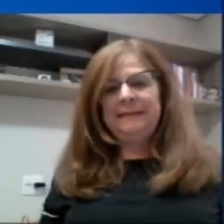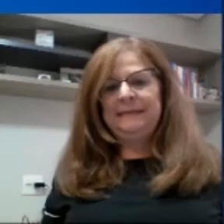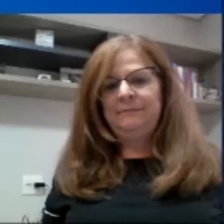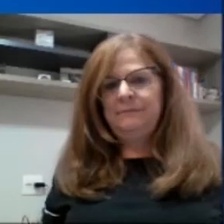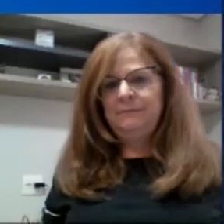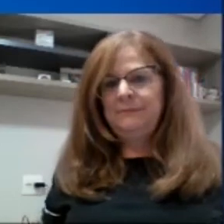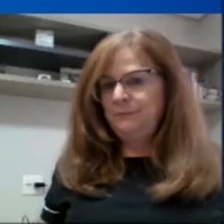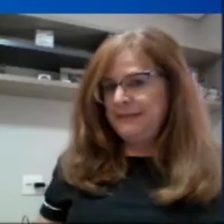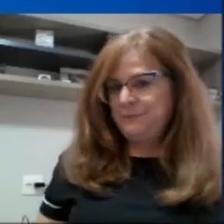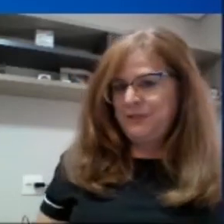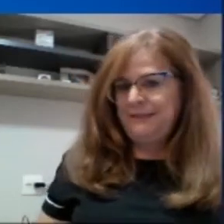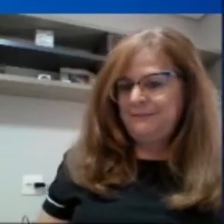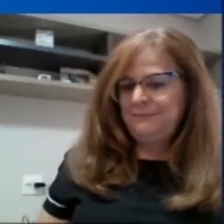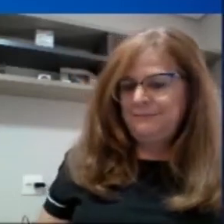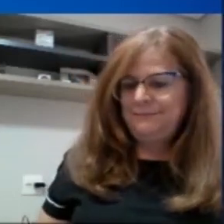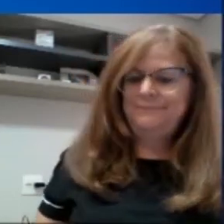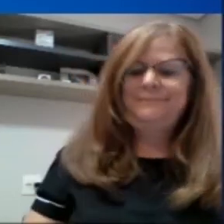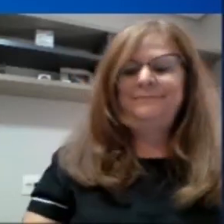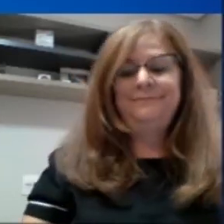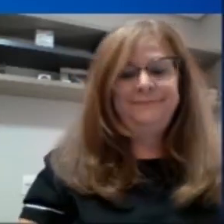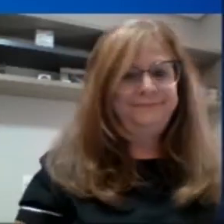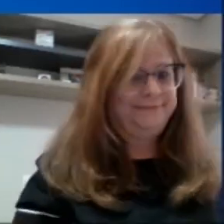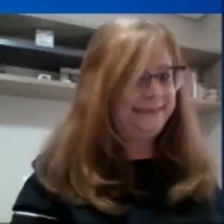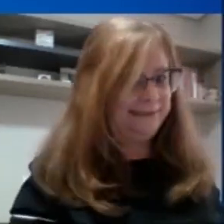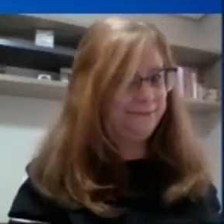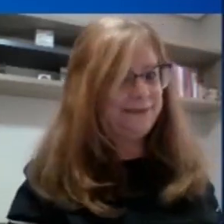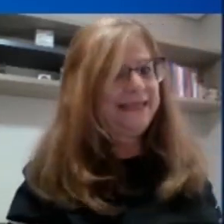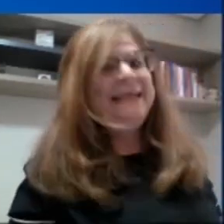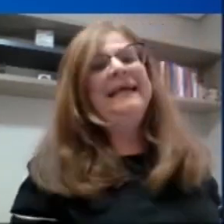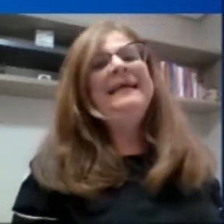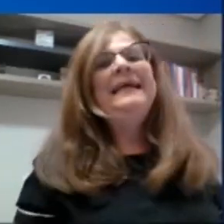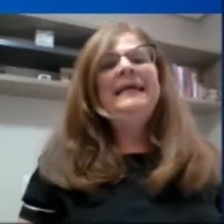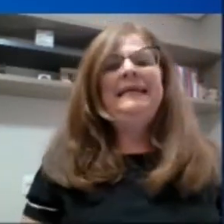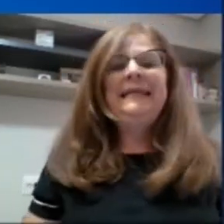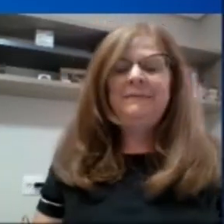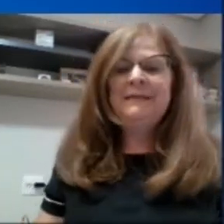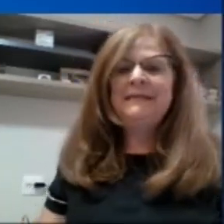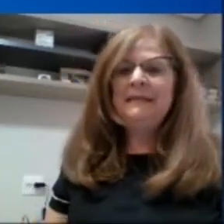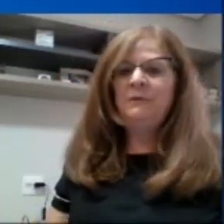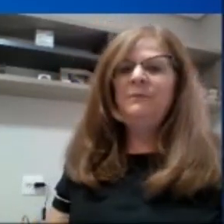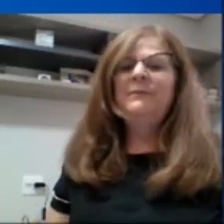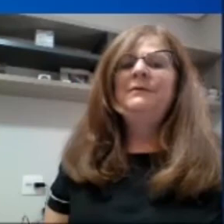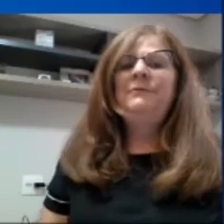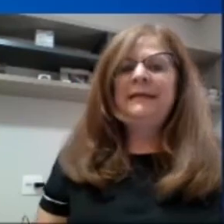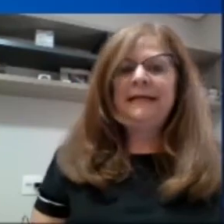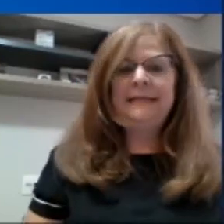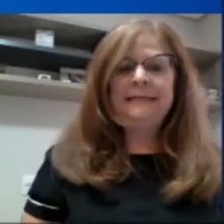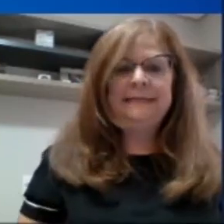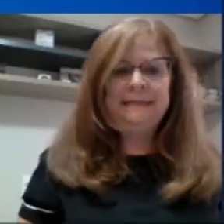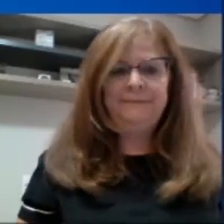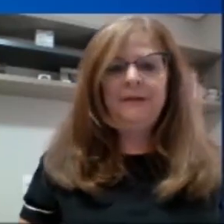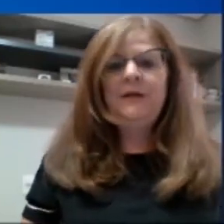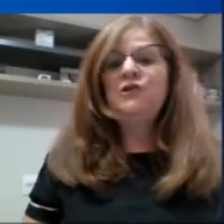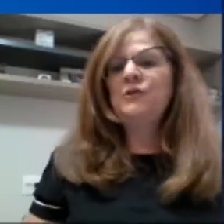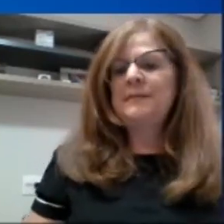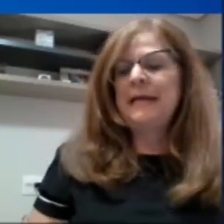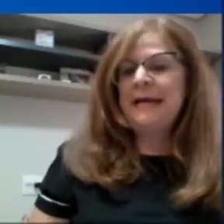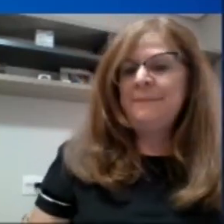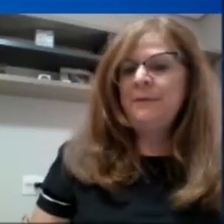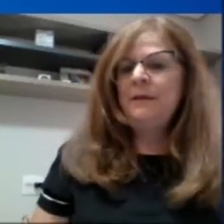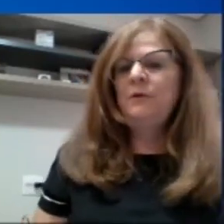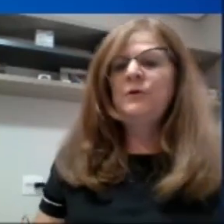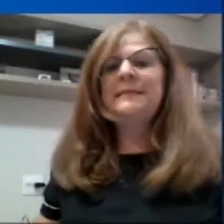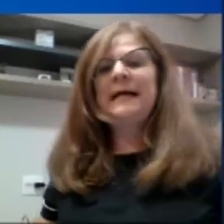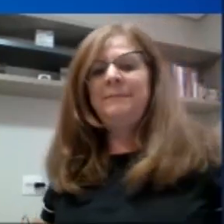Libras? Do mesmo jeito? Não, né? Em Libras, então, ficaria assim: